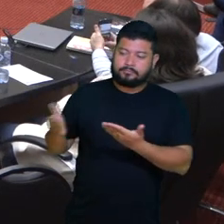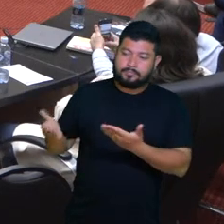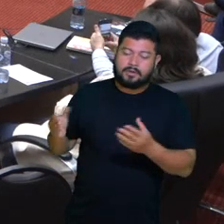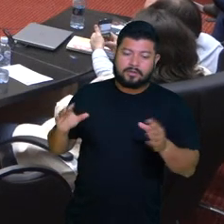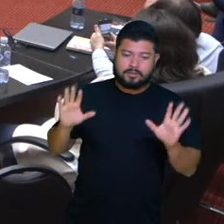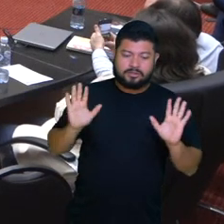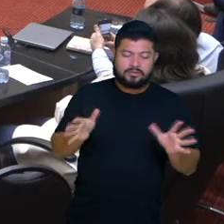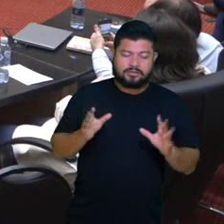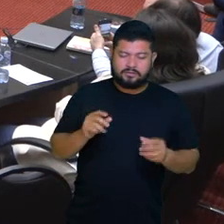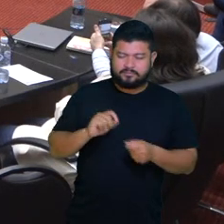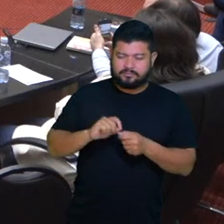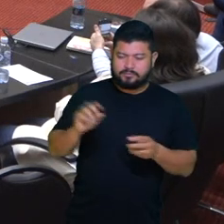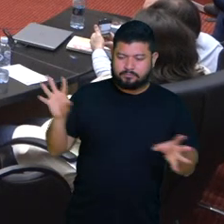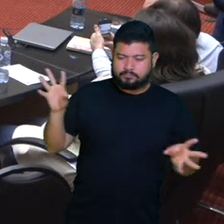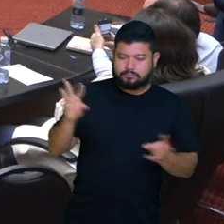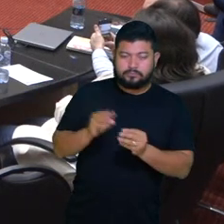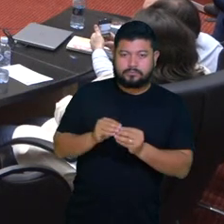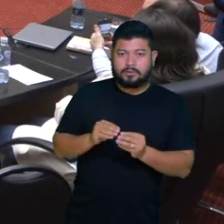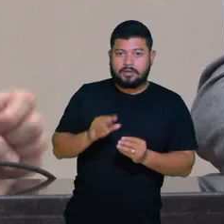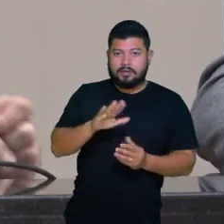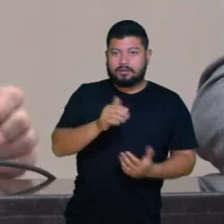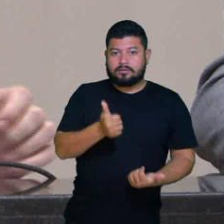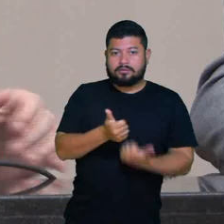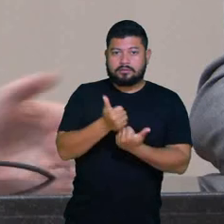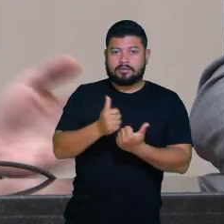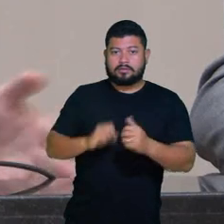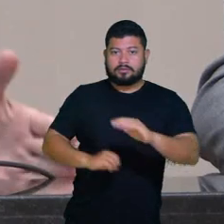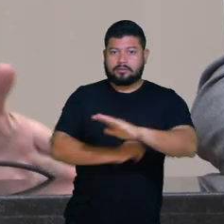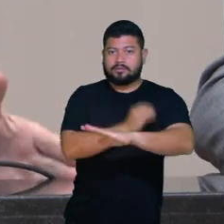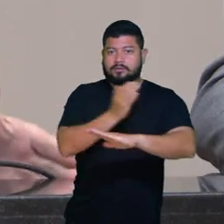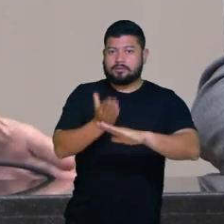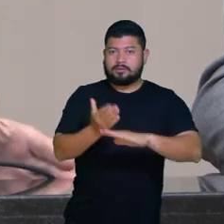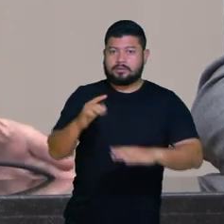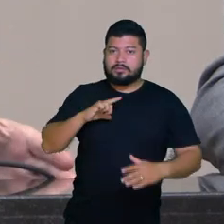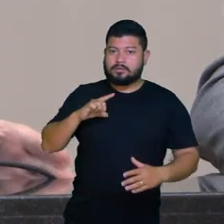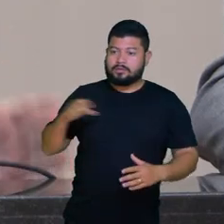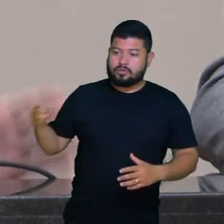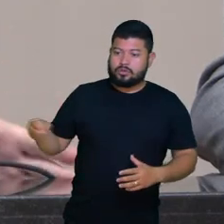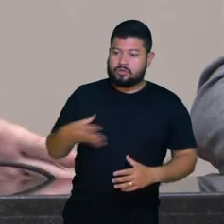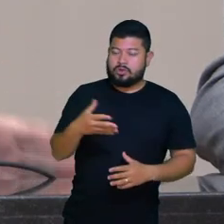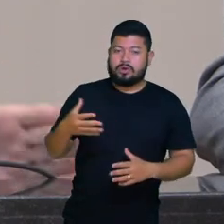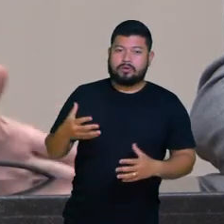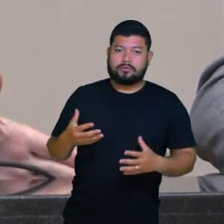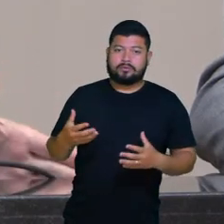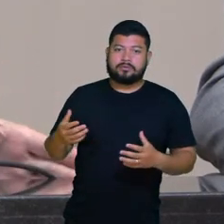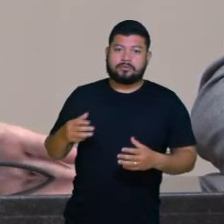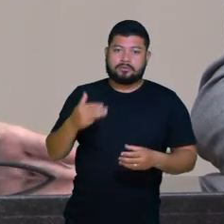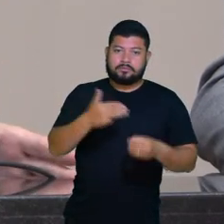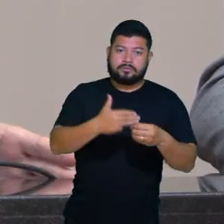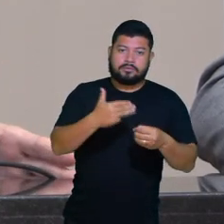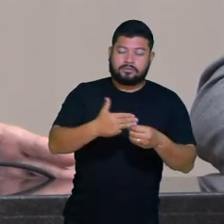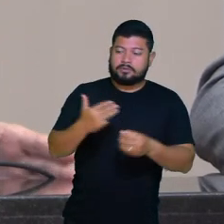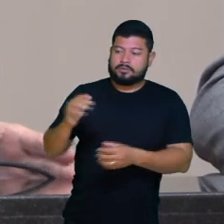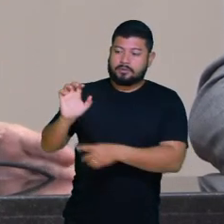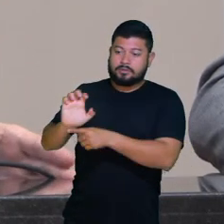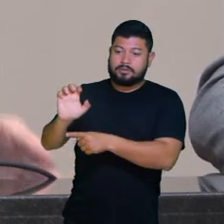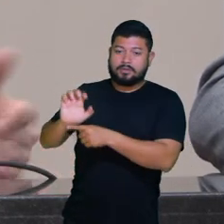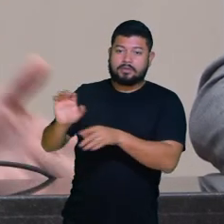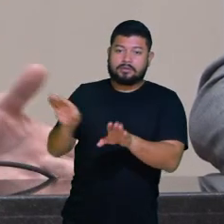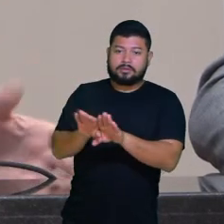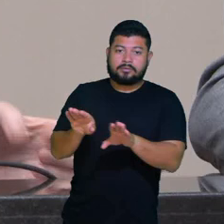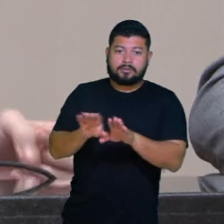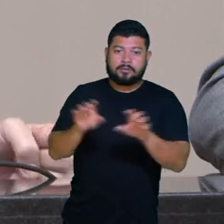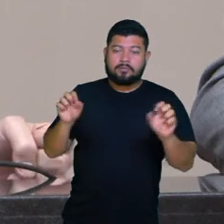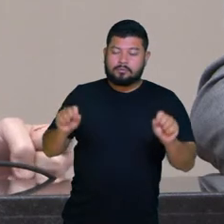né só contribuindo com a questão do tempo integral tem Nova adesão agora para municípios e estados né a